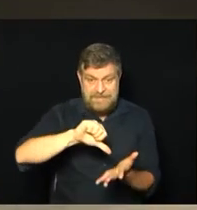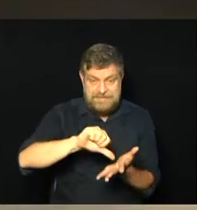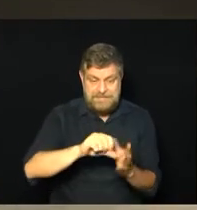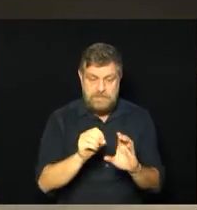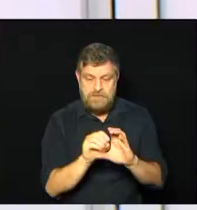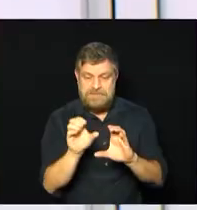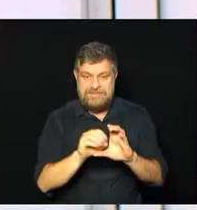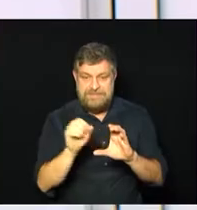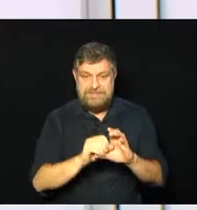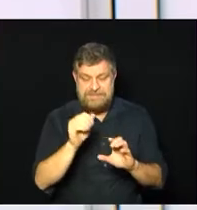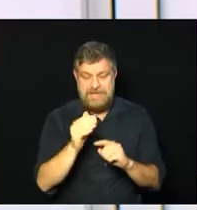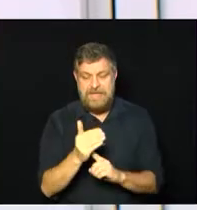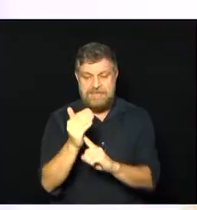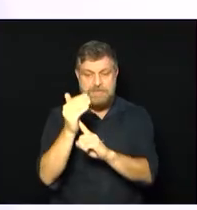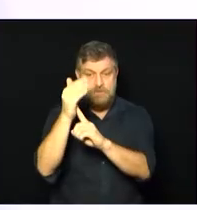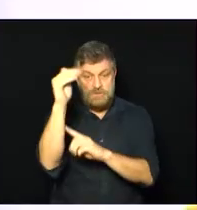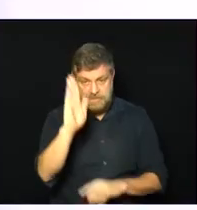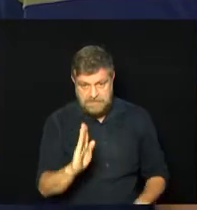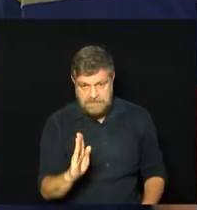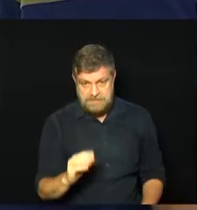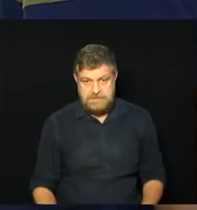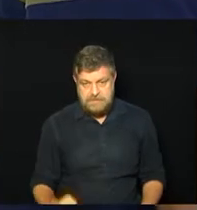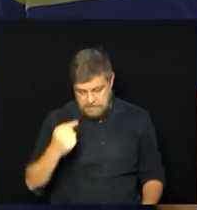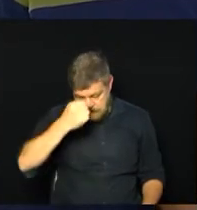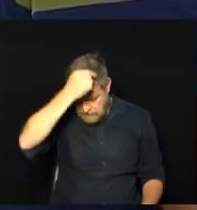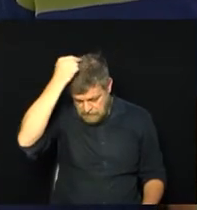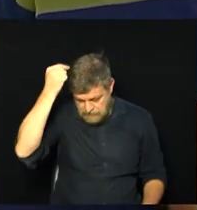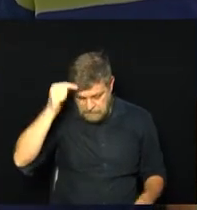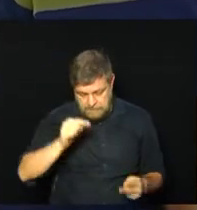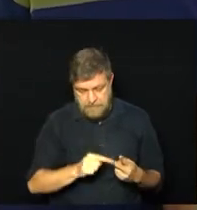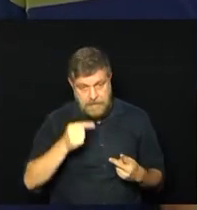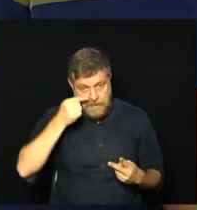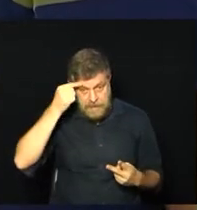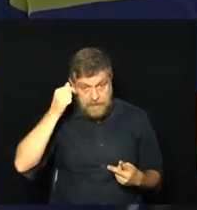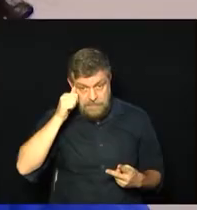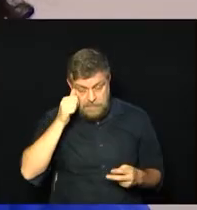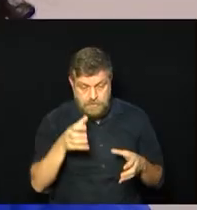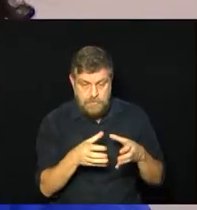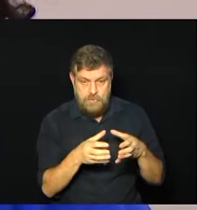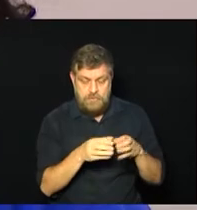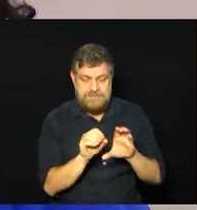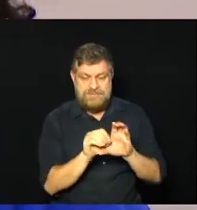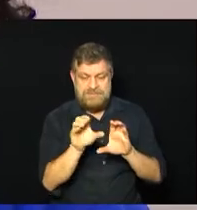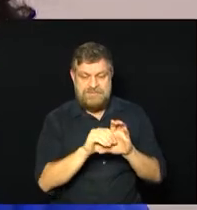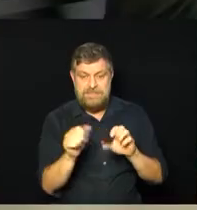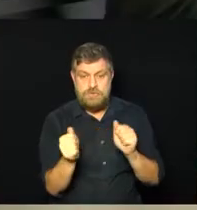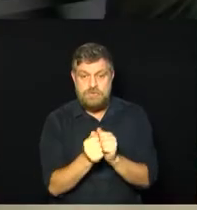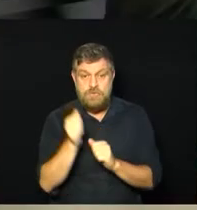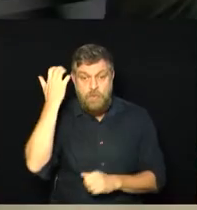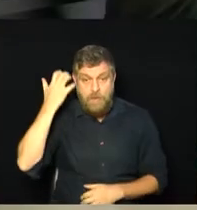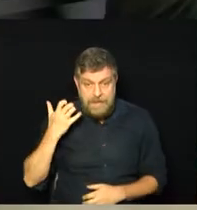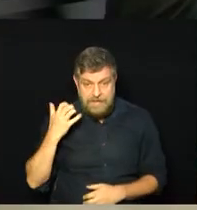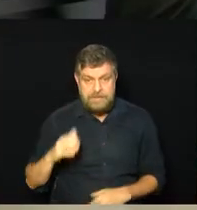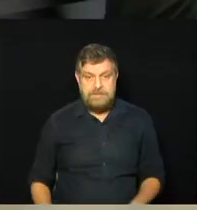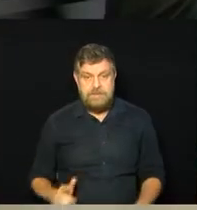Tecnologia Brasileira. Paulo Gaspar e Paola Miguel, que pertencem à Comissão de Ciência e Tecnologia, e Guida Calisto. O